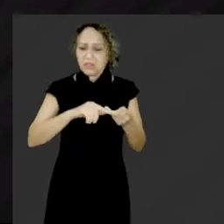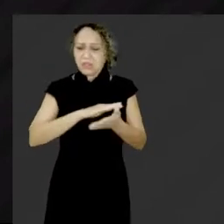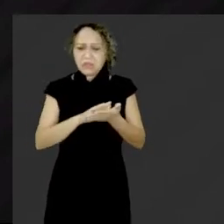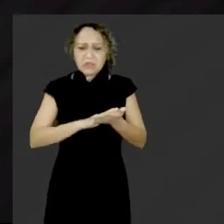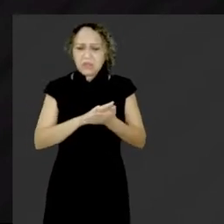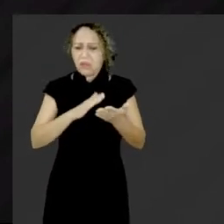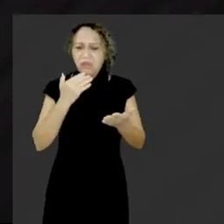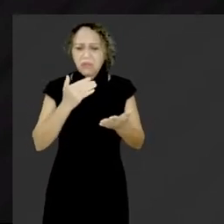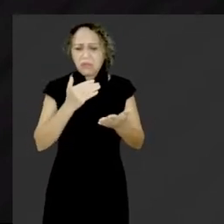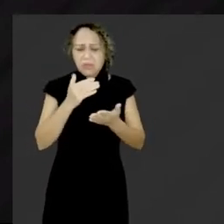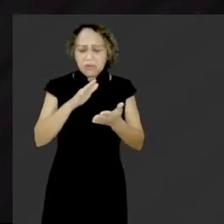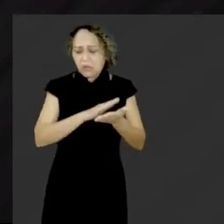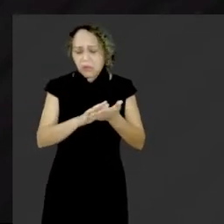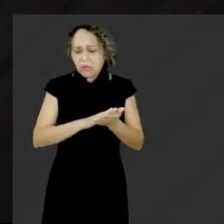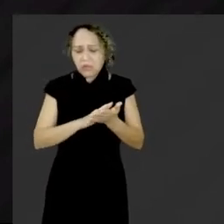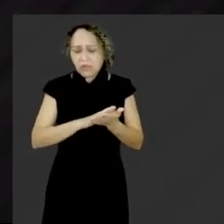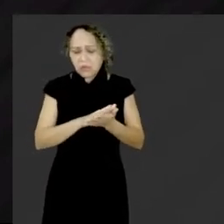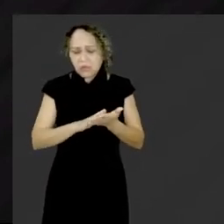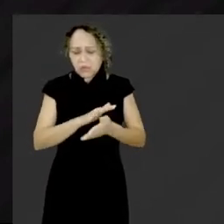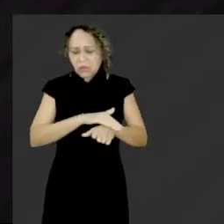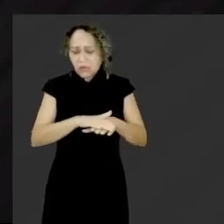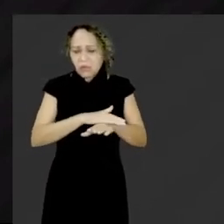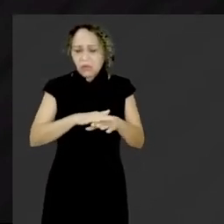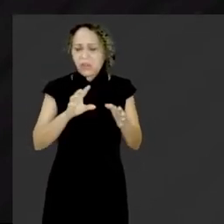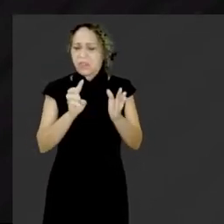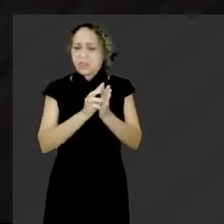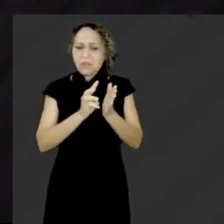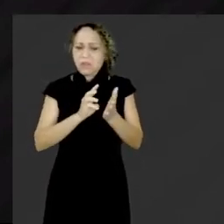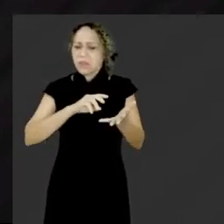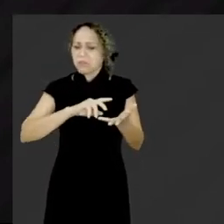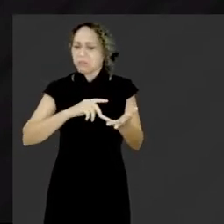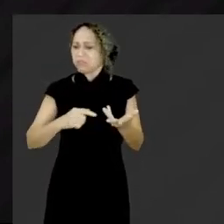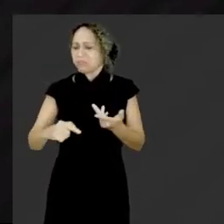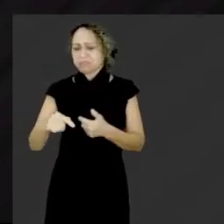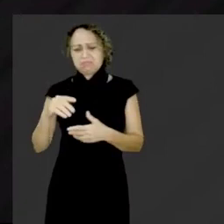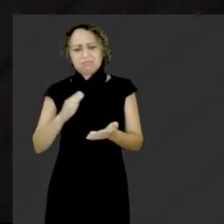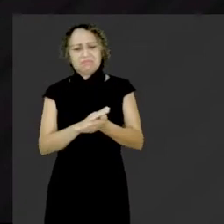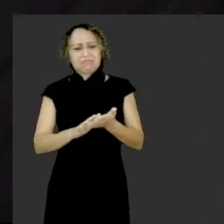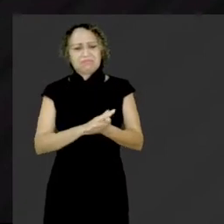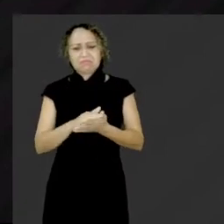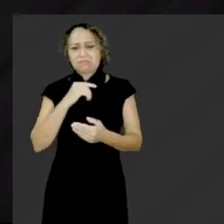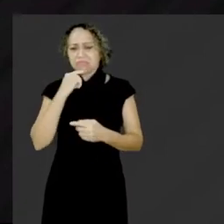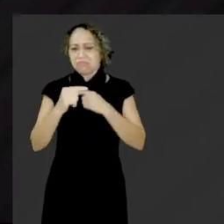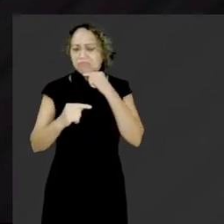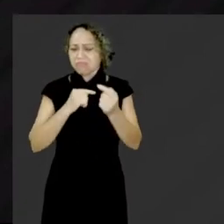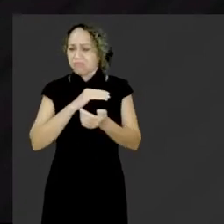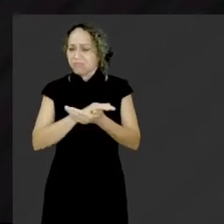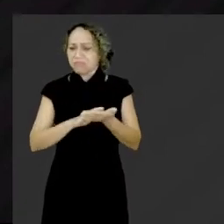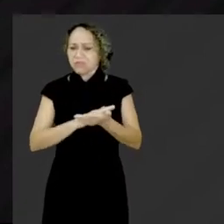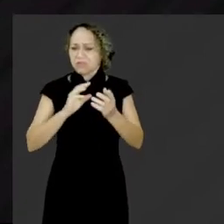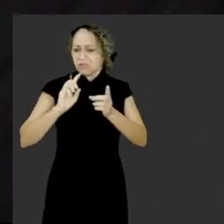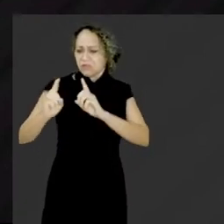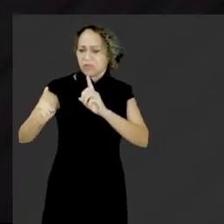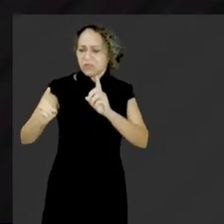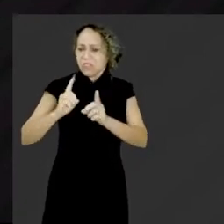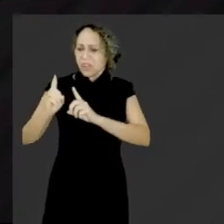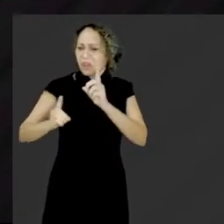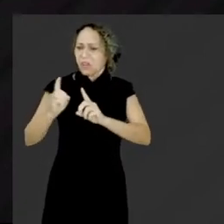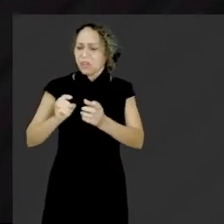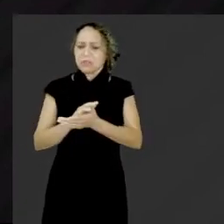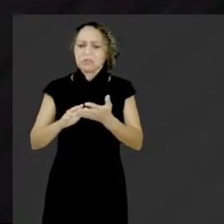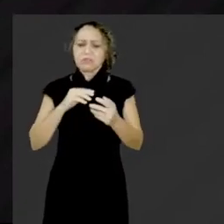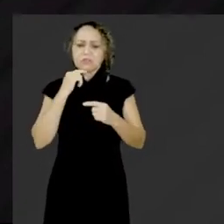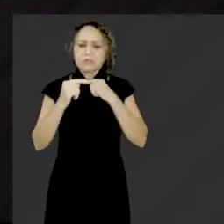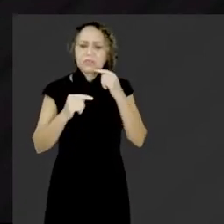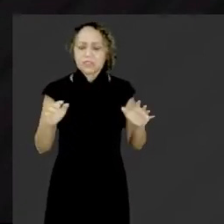ponto pacífico. E se o senhor for de novo presidente da República? Os índios não são intrusos. Eles